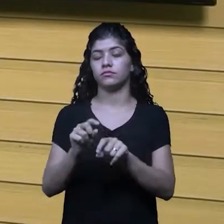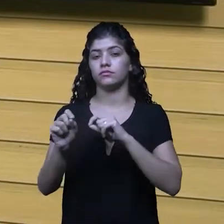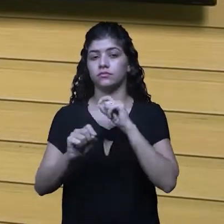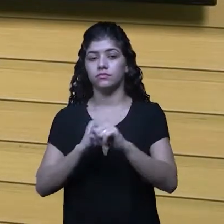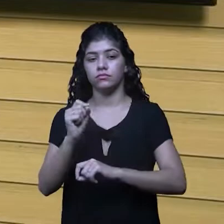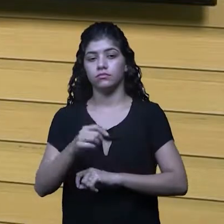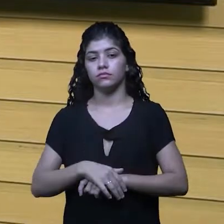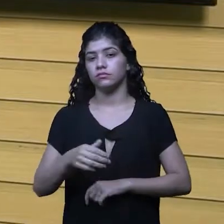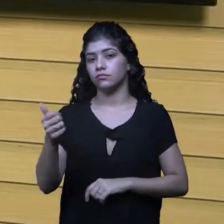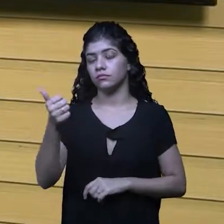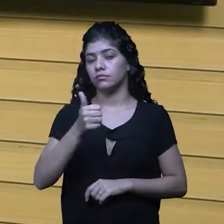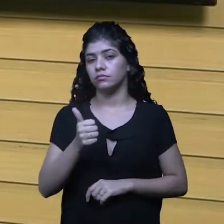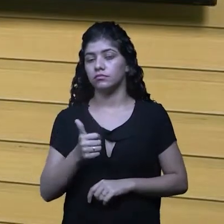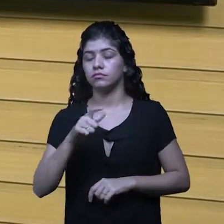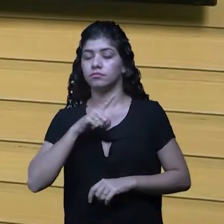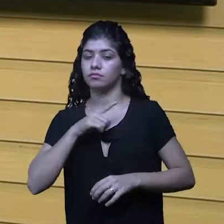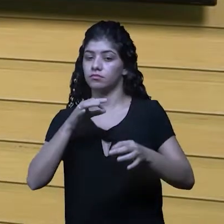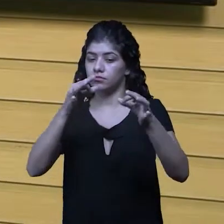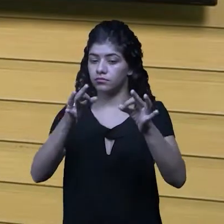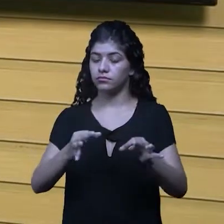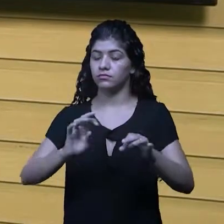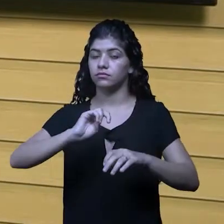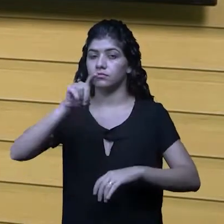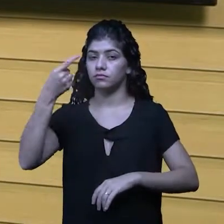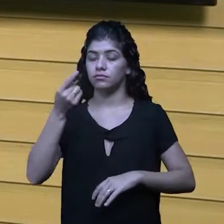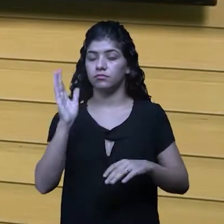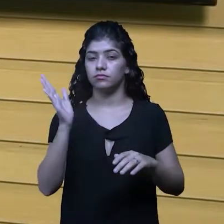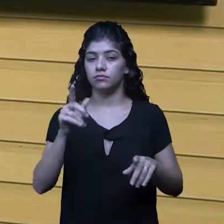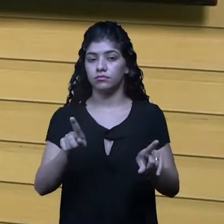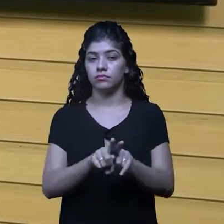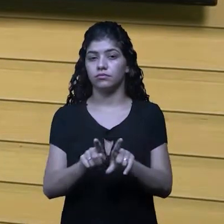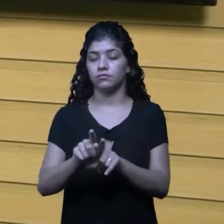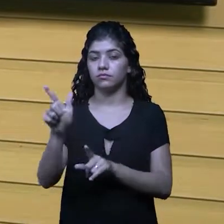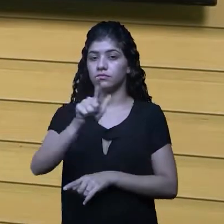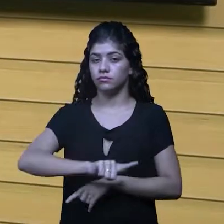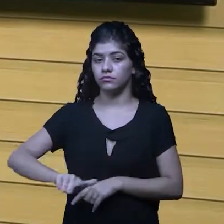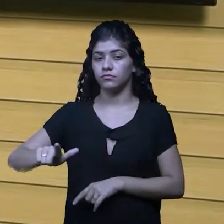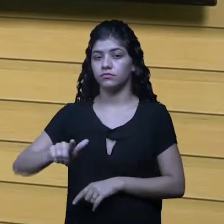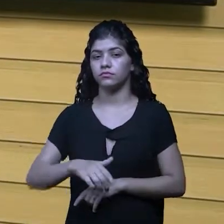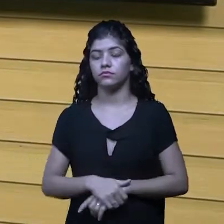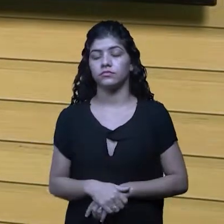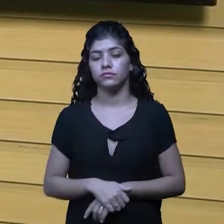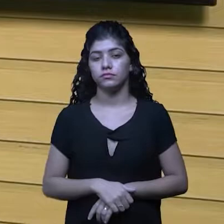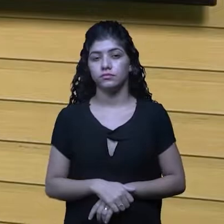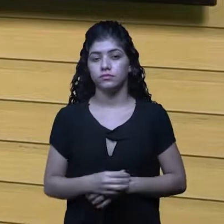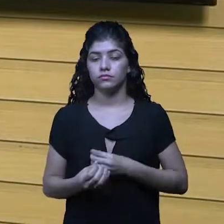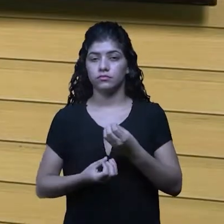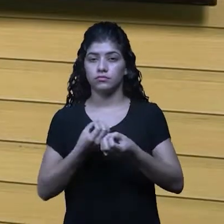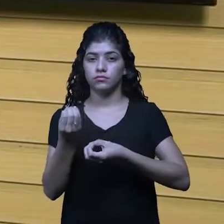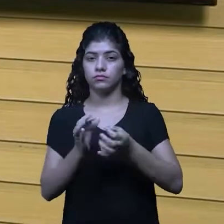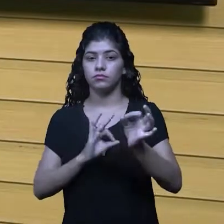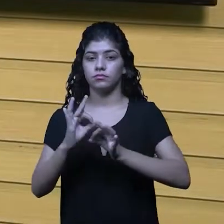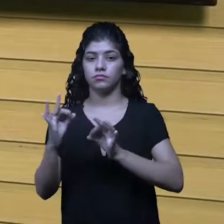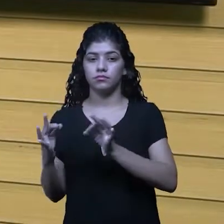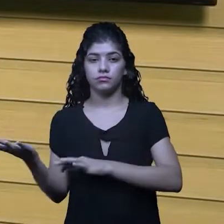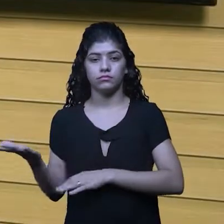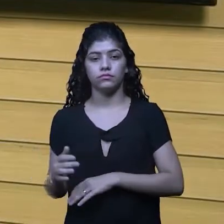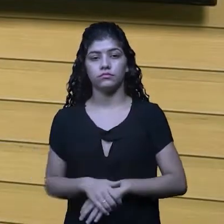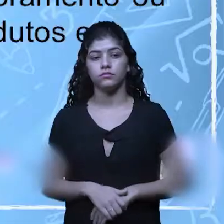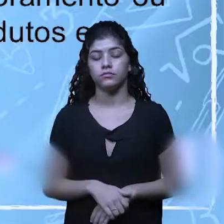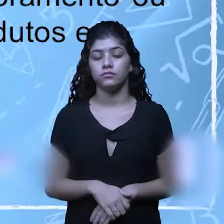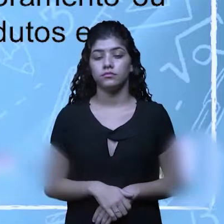da medição, verifica se ele está medindo correto e após a medição verifica novamente se como está a